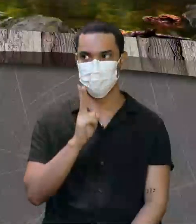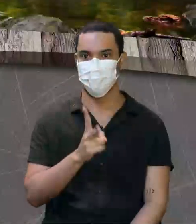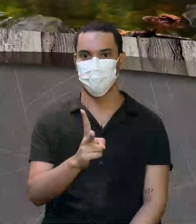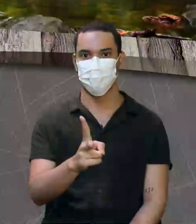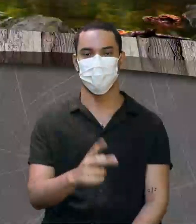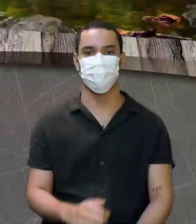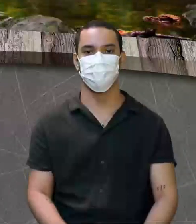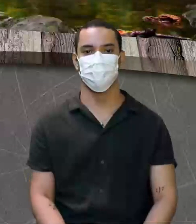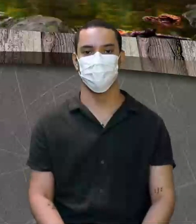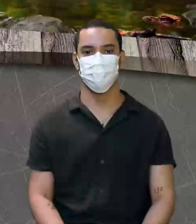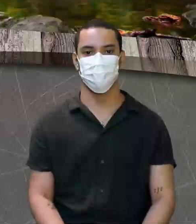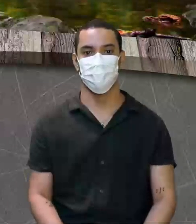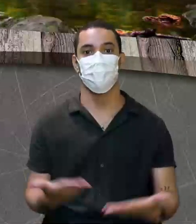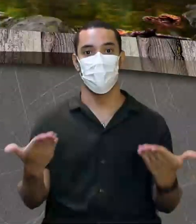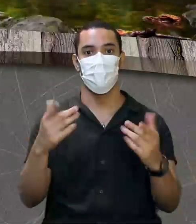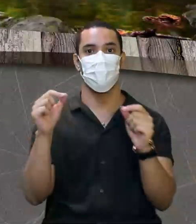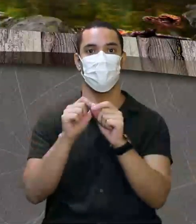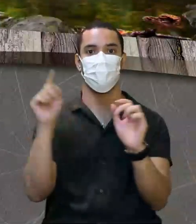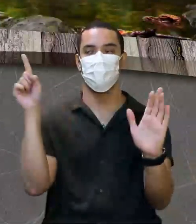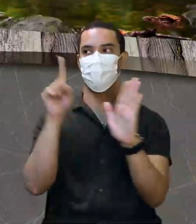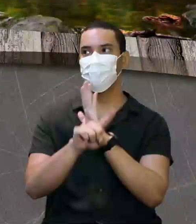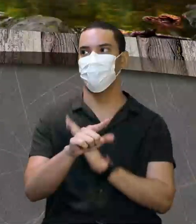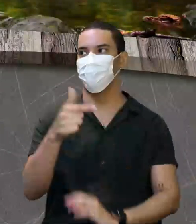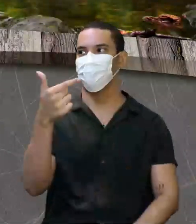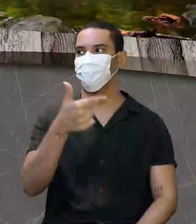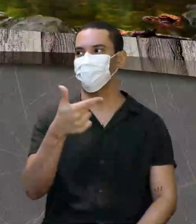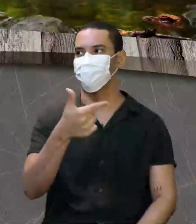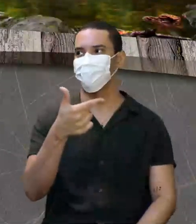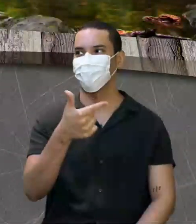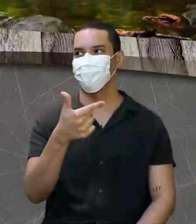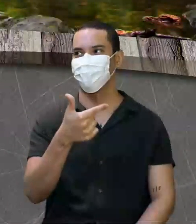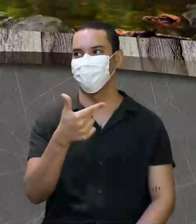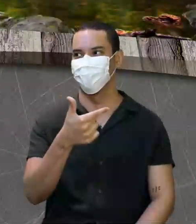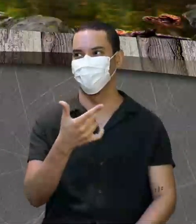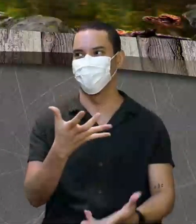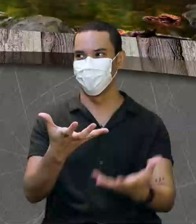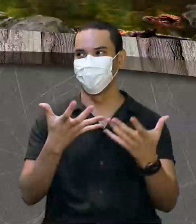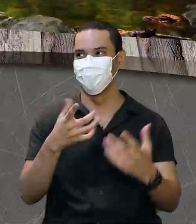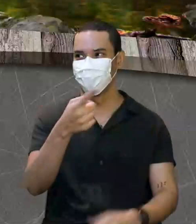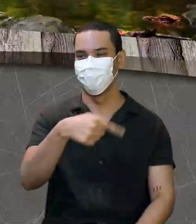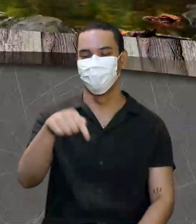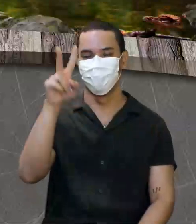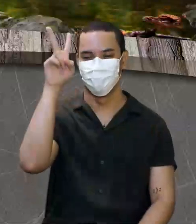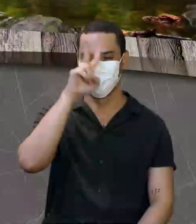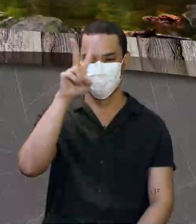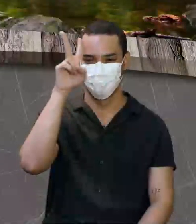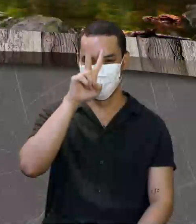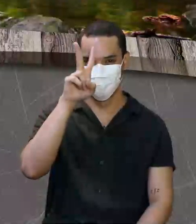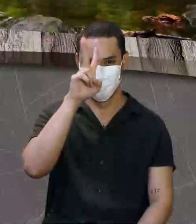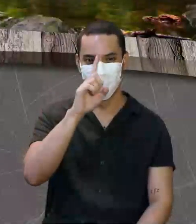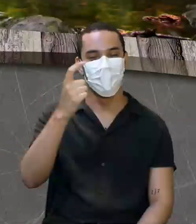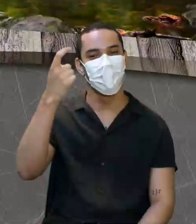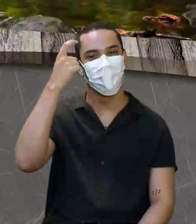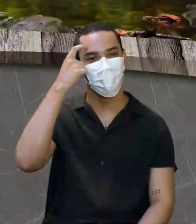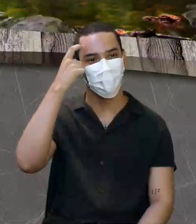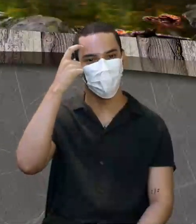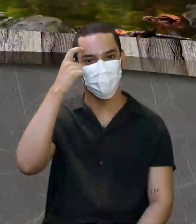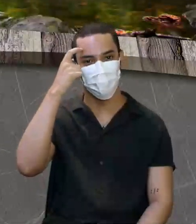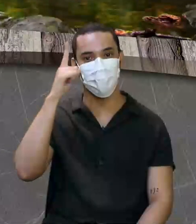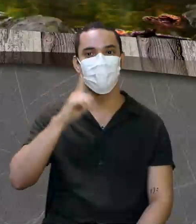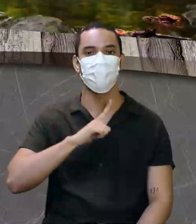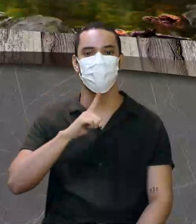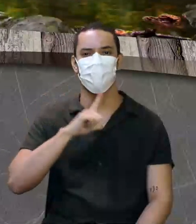continuar? A gente vai para a questão 2, mas eu quero que você lembre e pense em uma coisa. Muitas